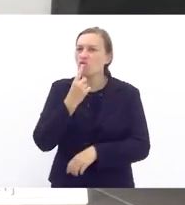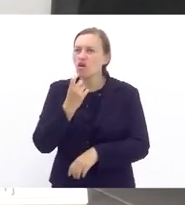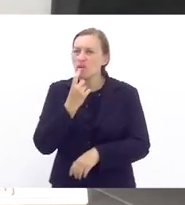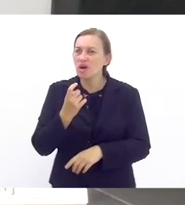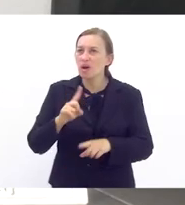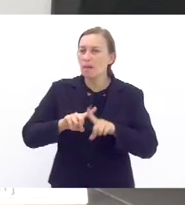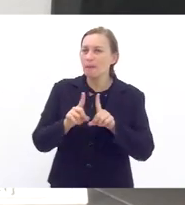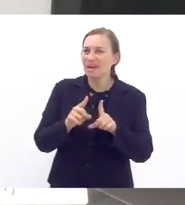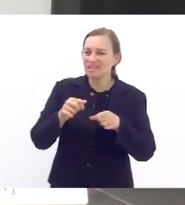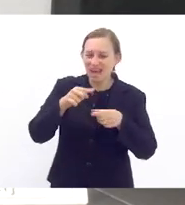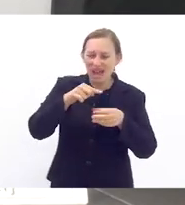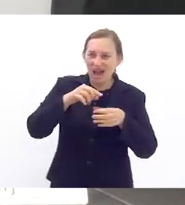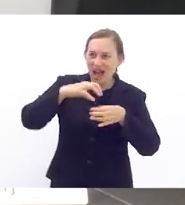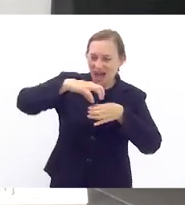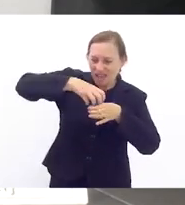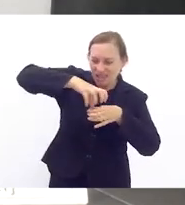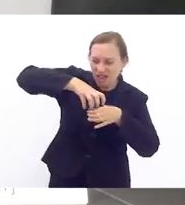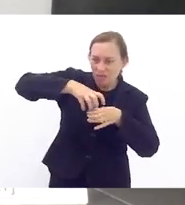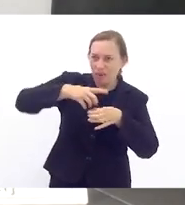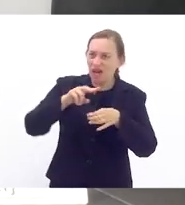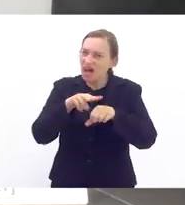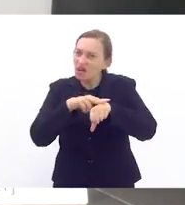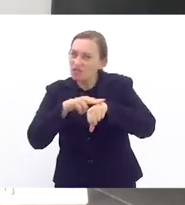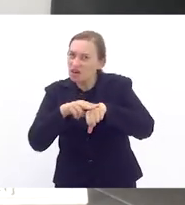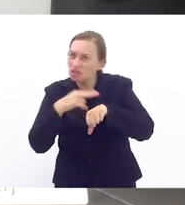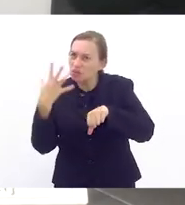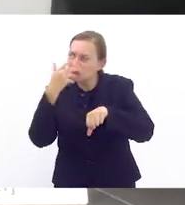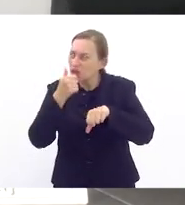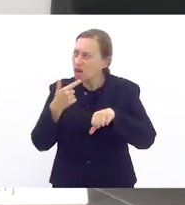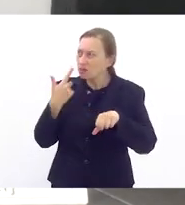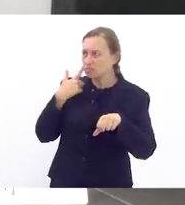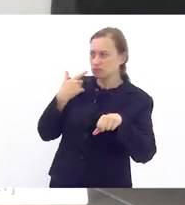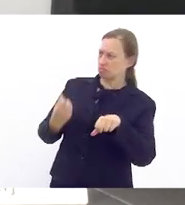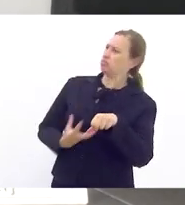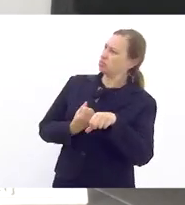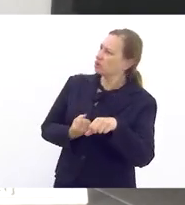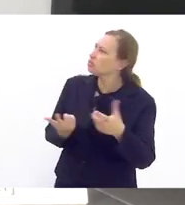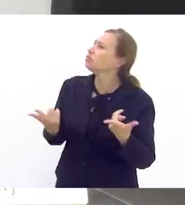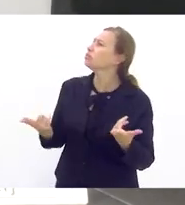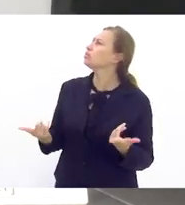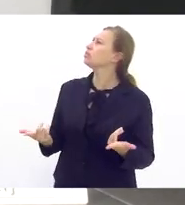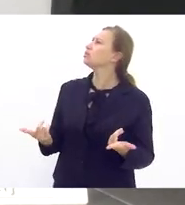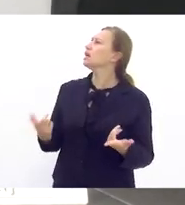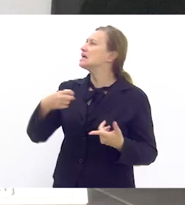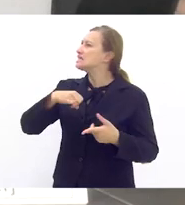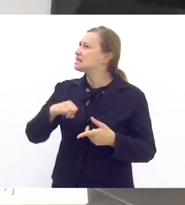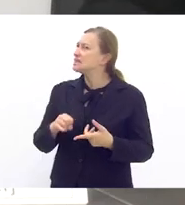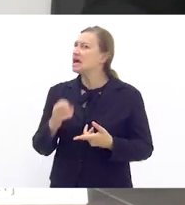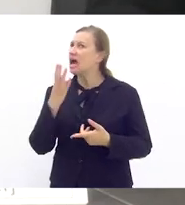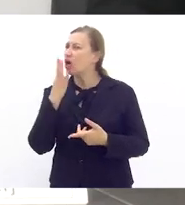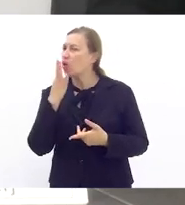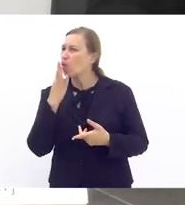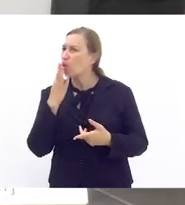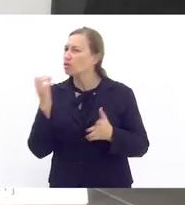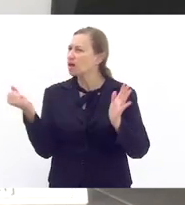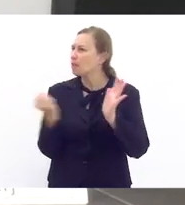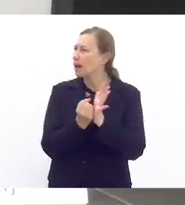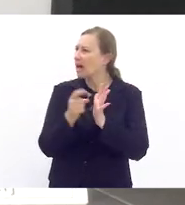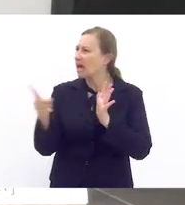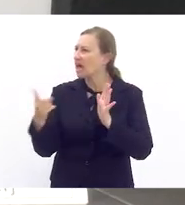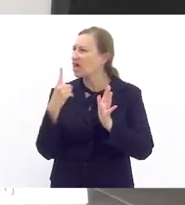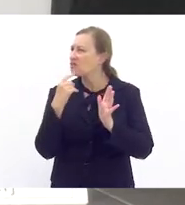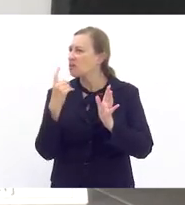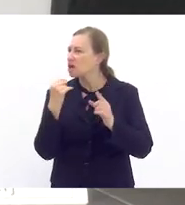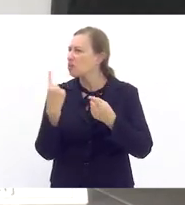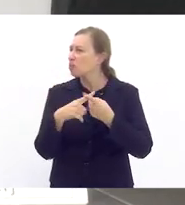a tampinha era verde, um verde bonito. Aí eu fico assim assustado, porque se a cor daquela marca é vermelha, por que aquela